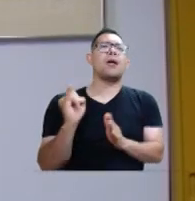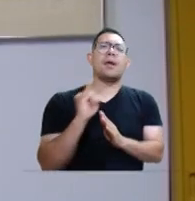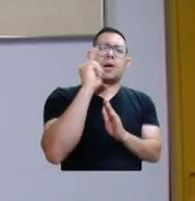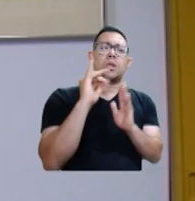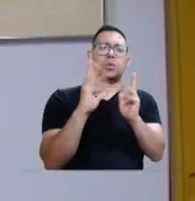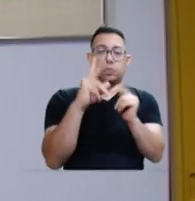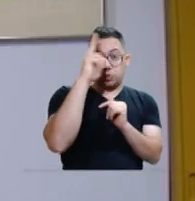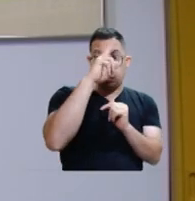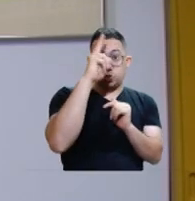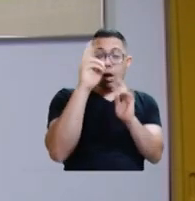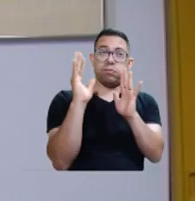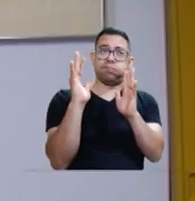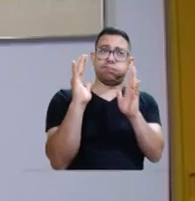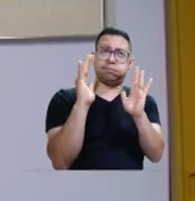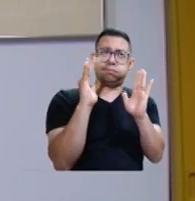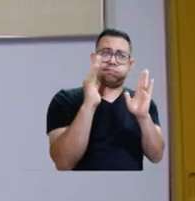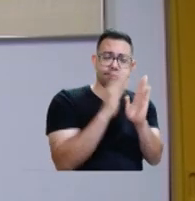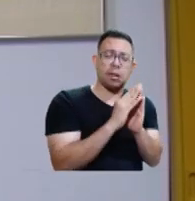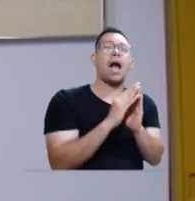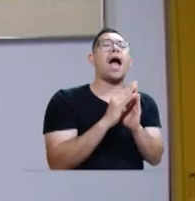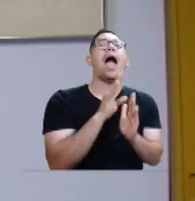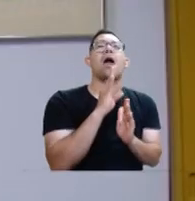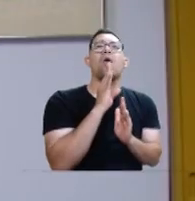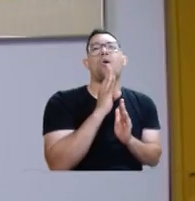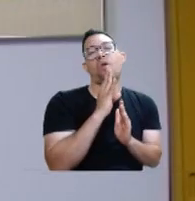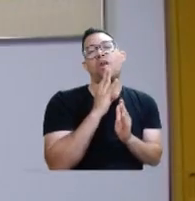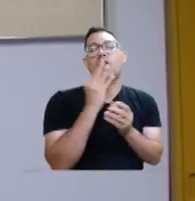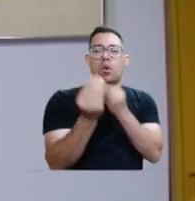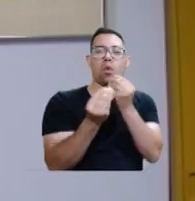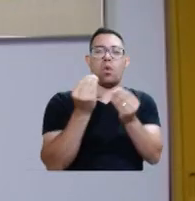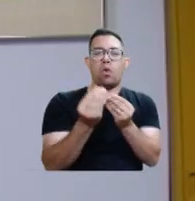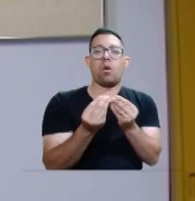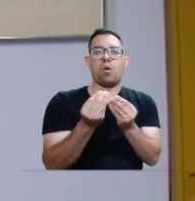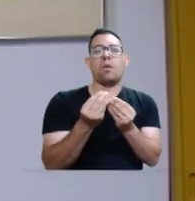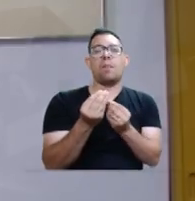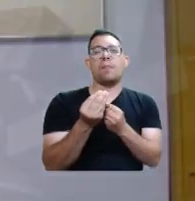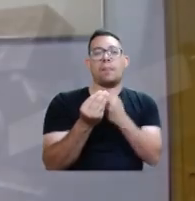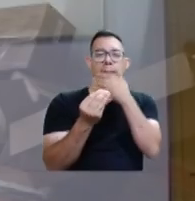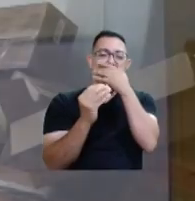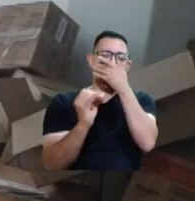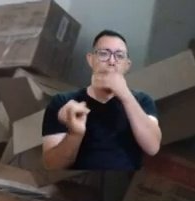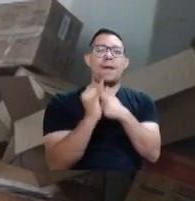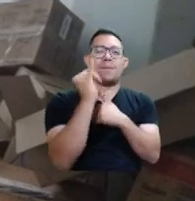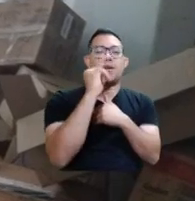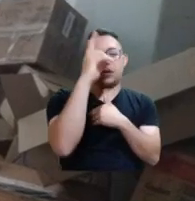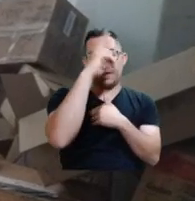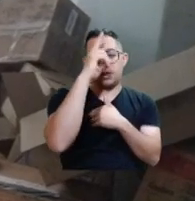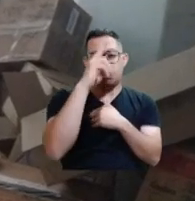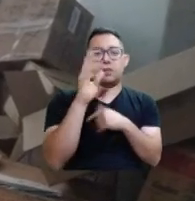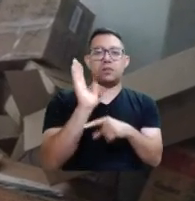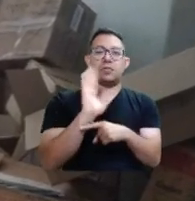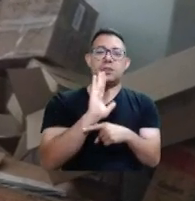importante, principalmente para os estudantes de história, né? Que vão conhecer um pouco